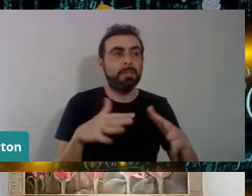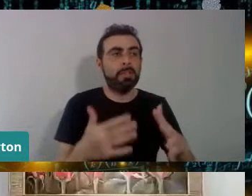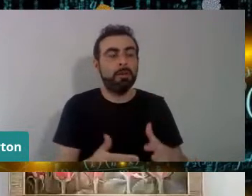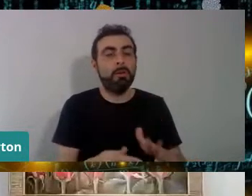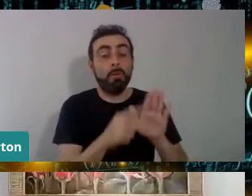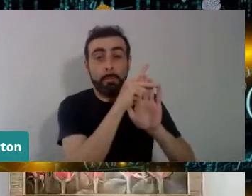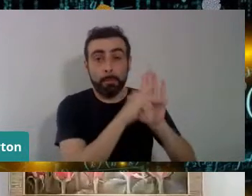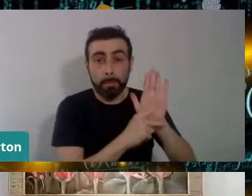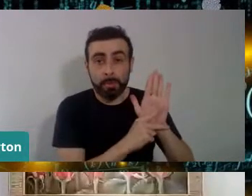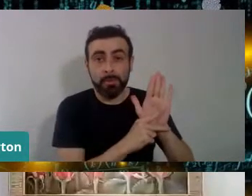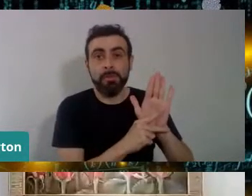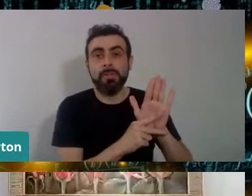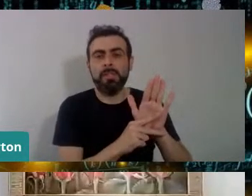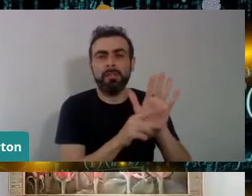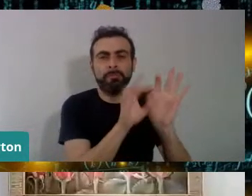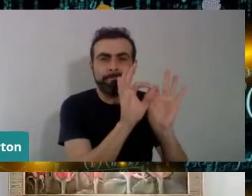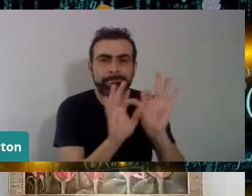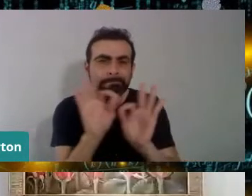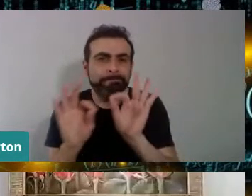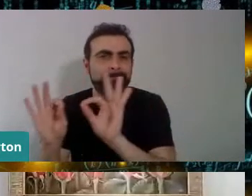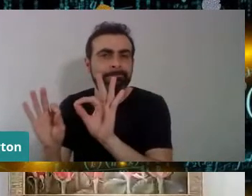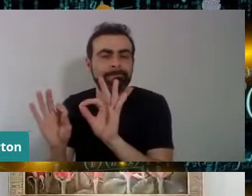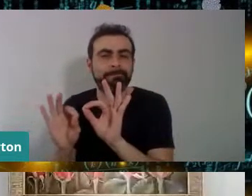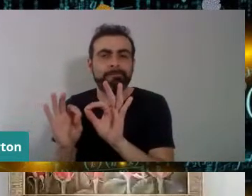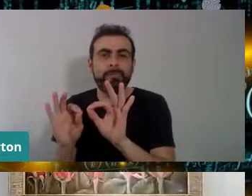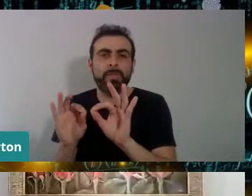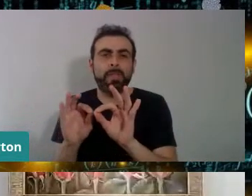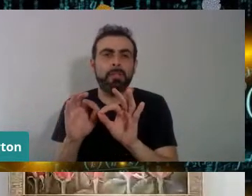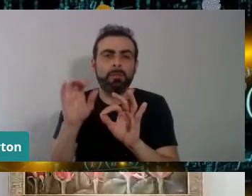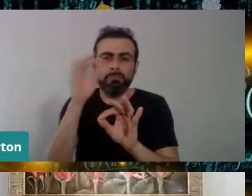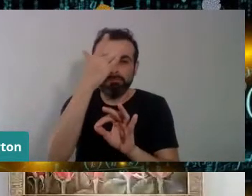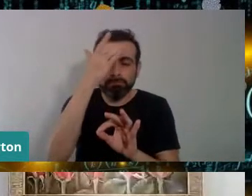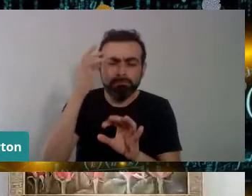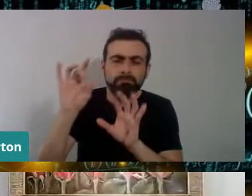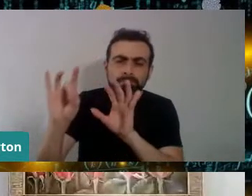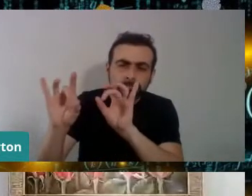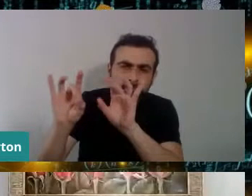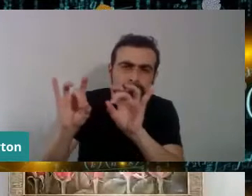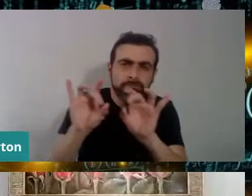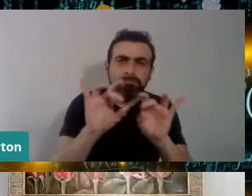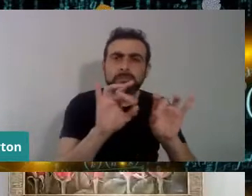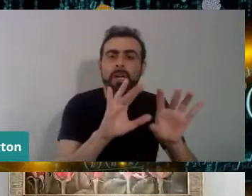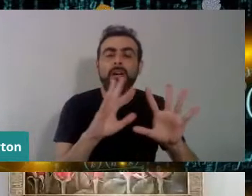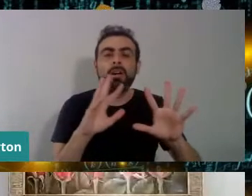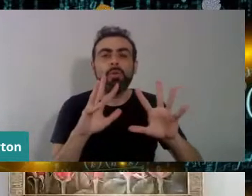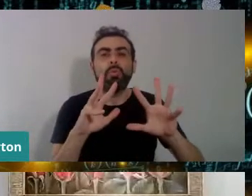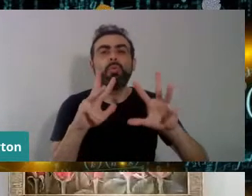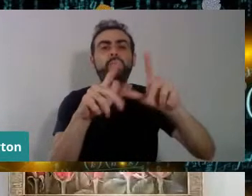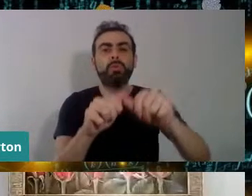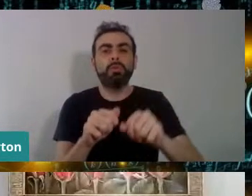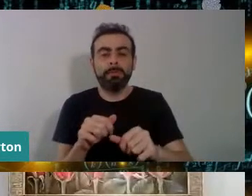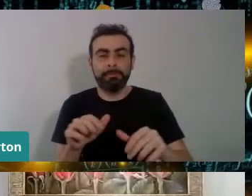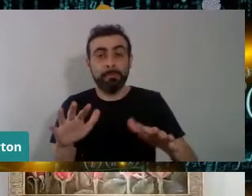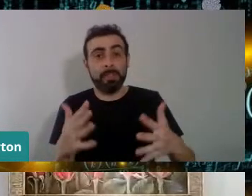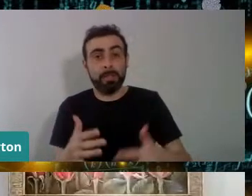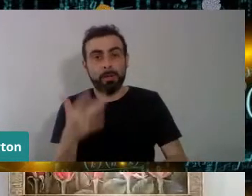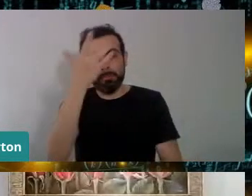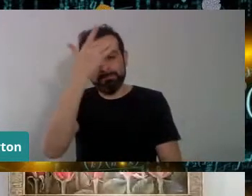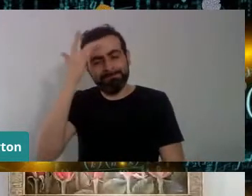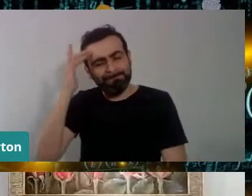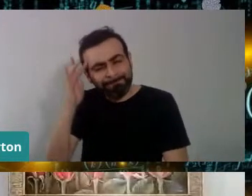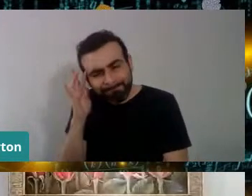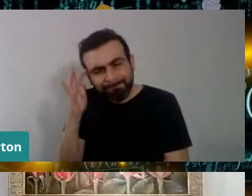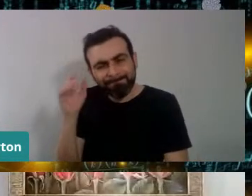foi montado por todas as nossas mãos lá no departamento, né? Nós tivemos uma pessoa que nos ajudou